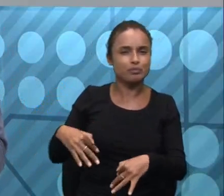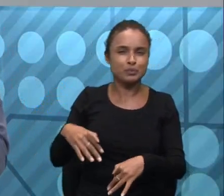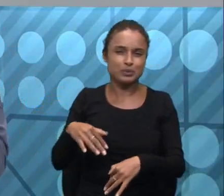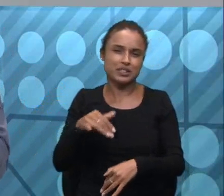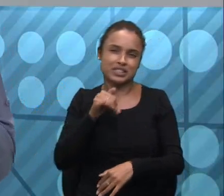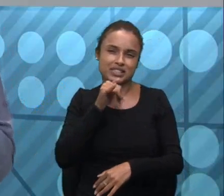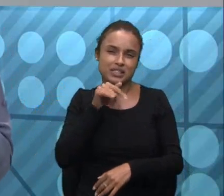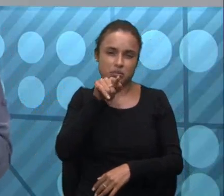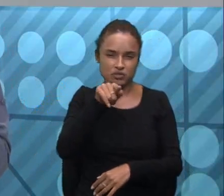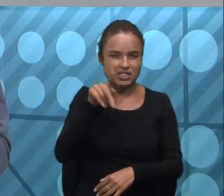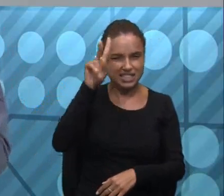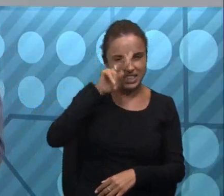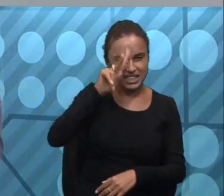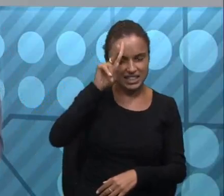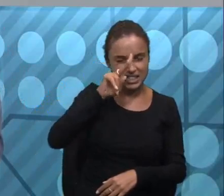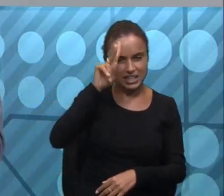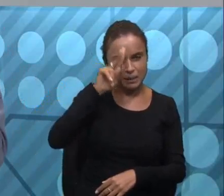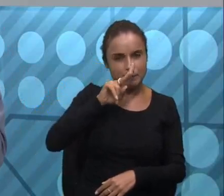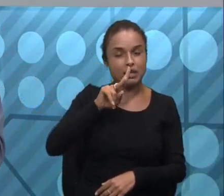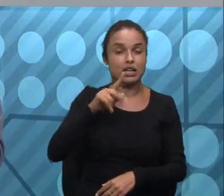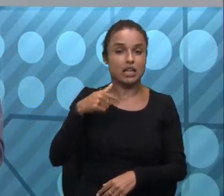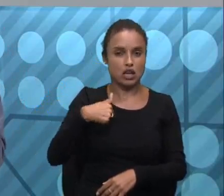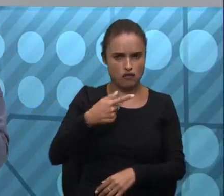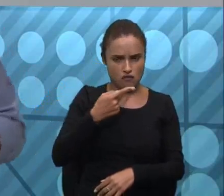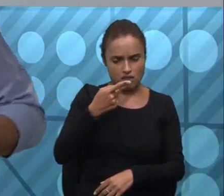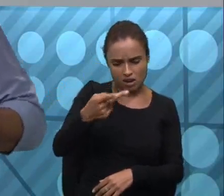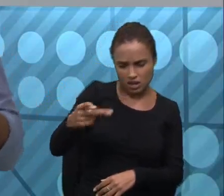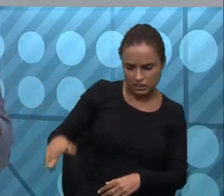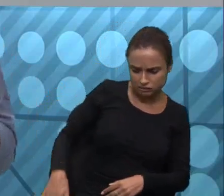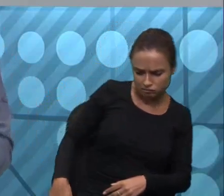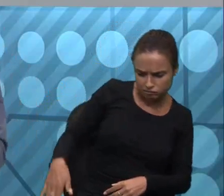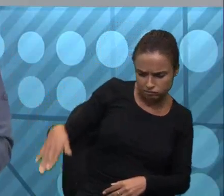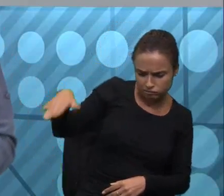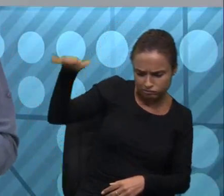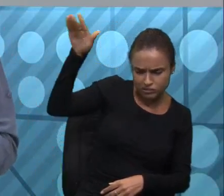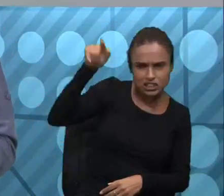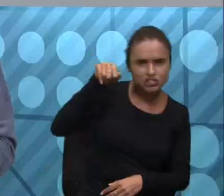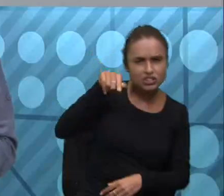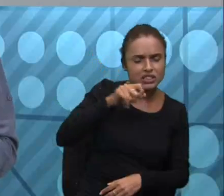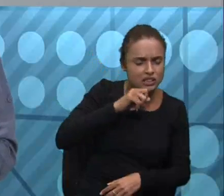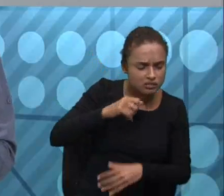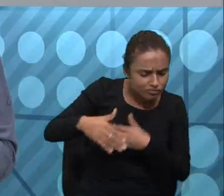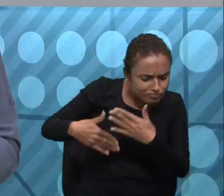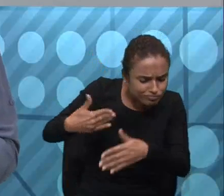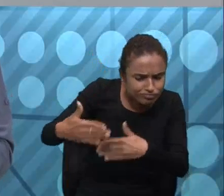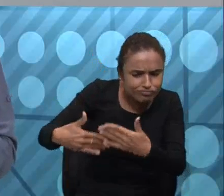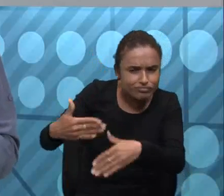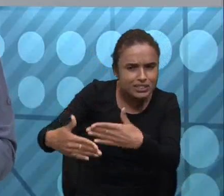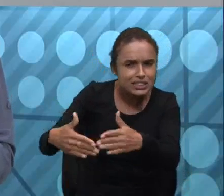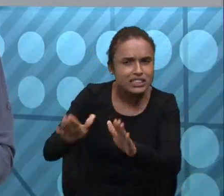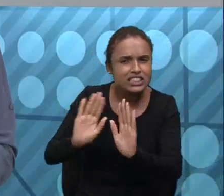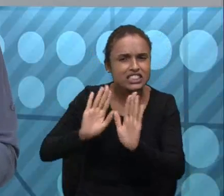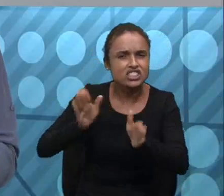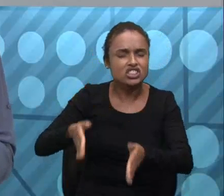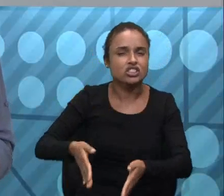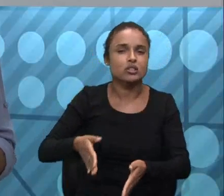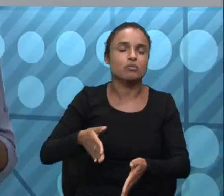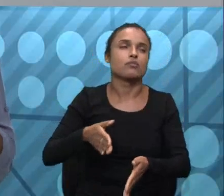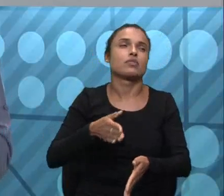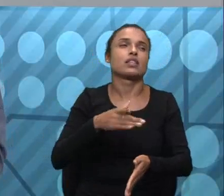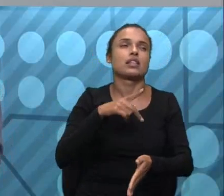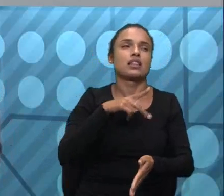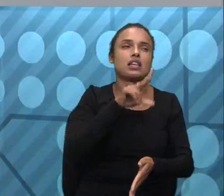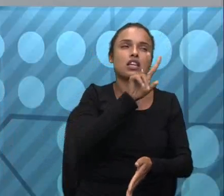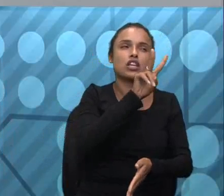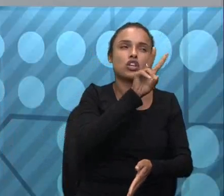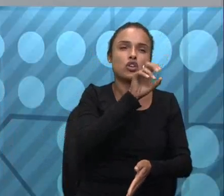que no decorrer dos anos, quando você fica mais velho, você perde um pouco daquele número de ossos, você tem 206,